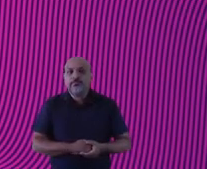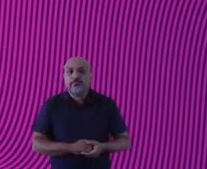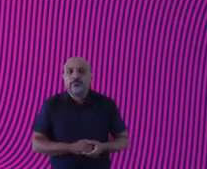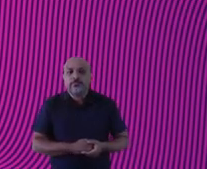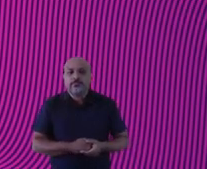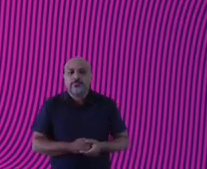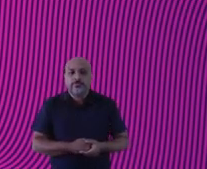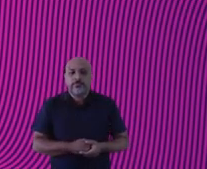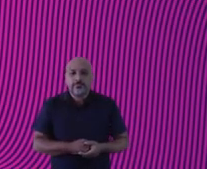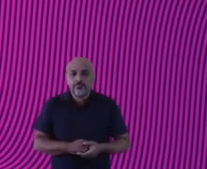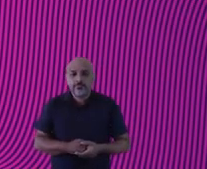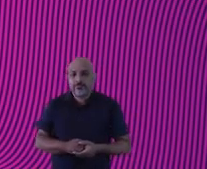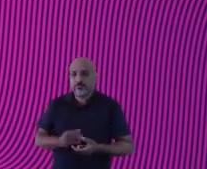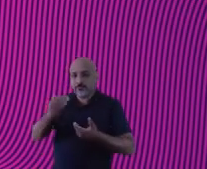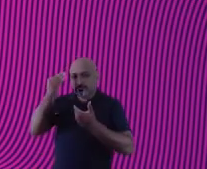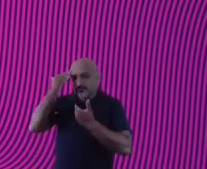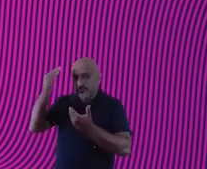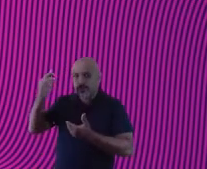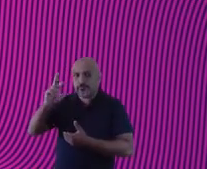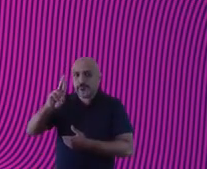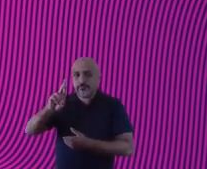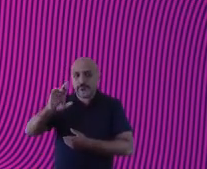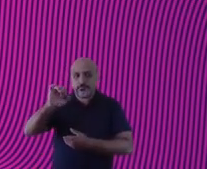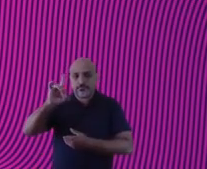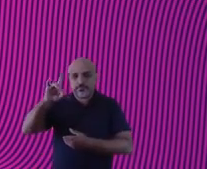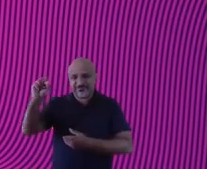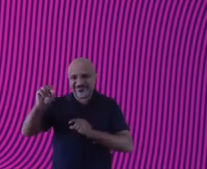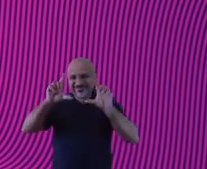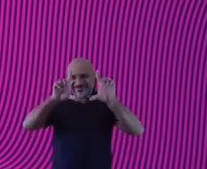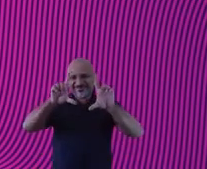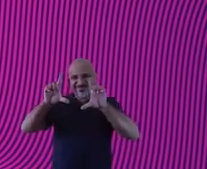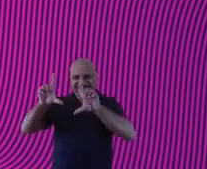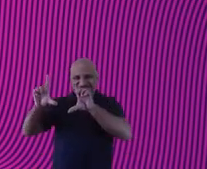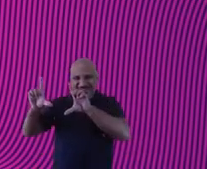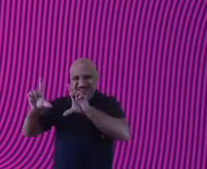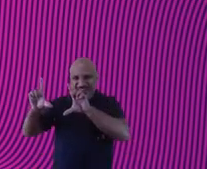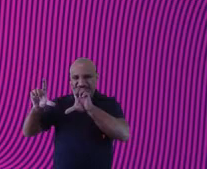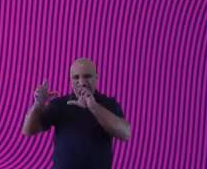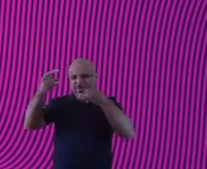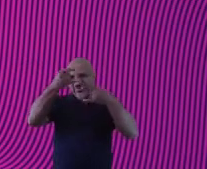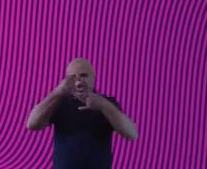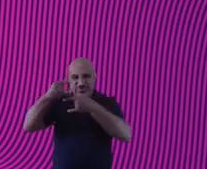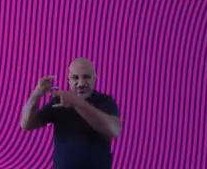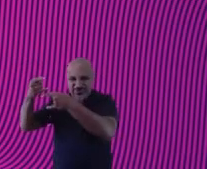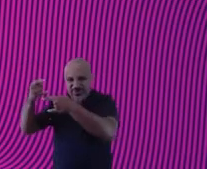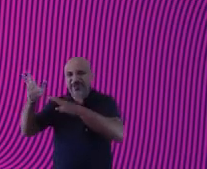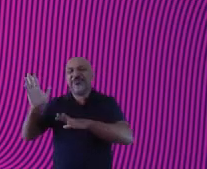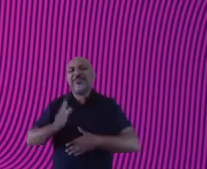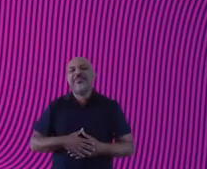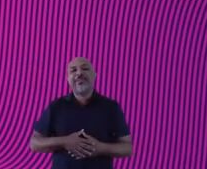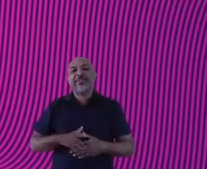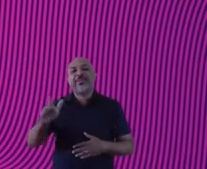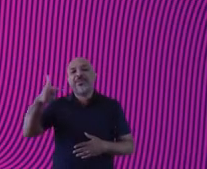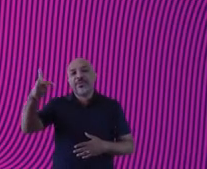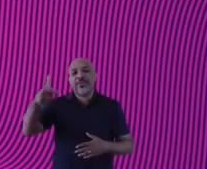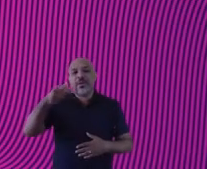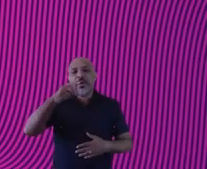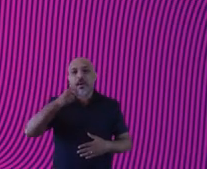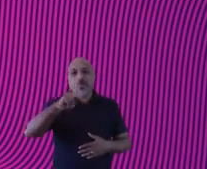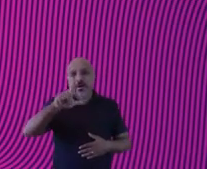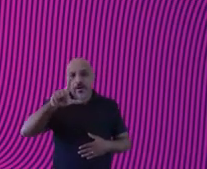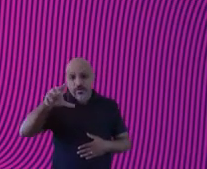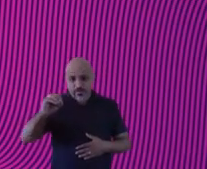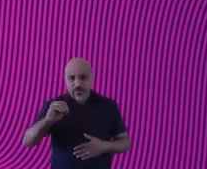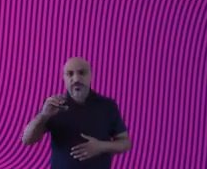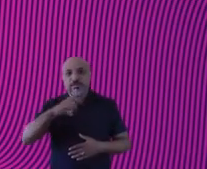Obrigado, Ricardo. Está na ordem dos quadradinhos aqui do Zoom. O próximo aqui é o Paulo Quaresma, né, Carol? É o